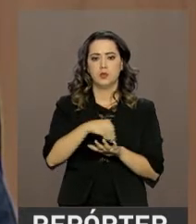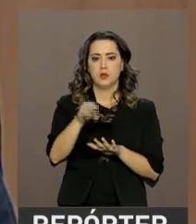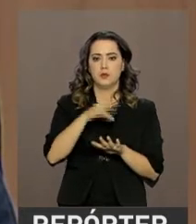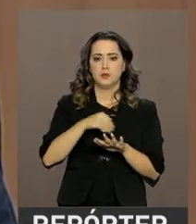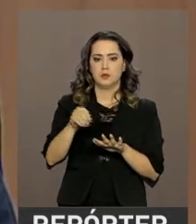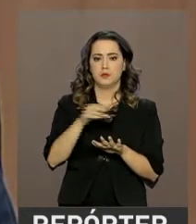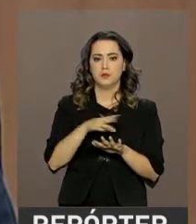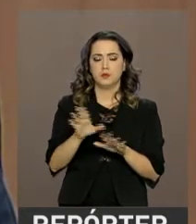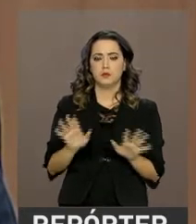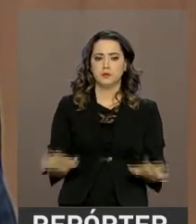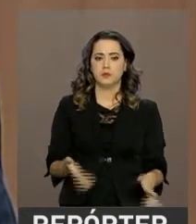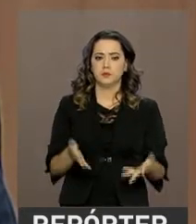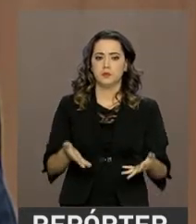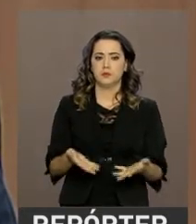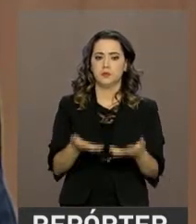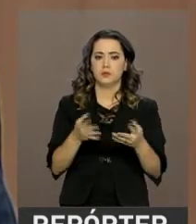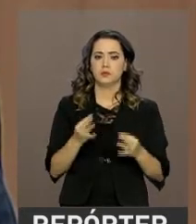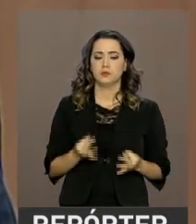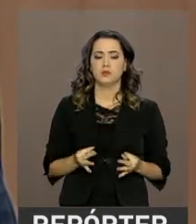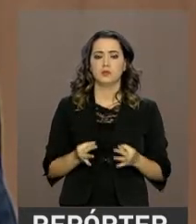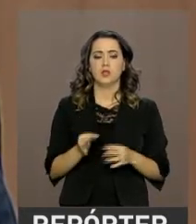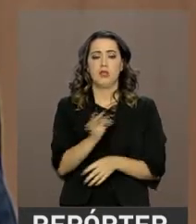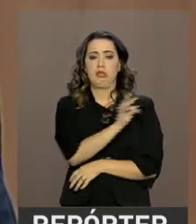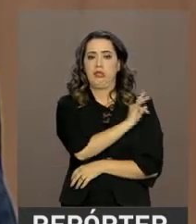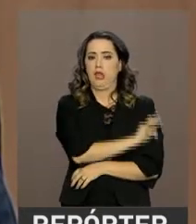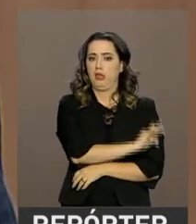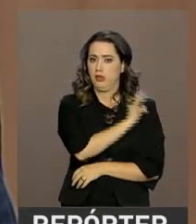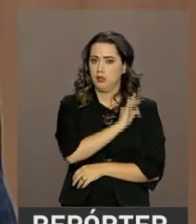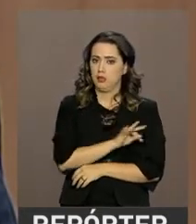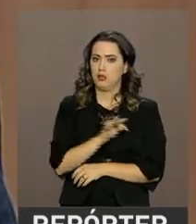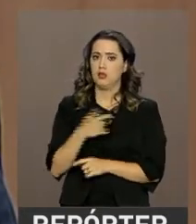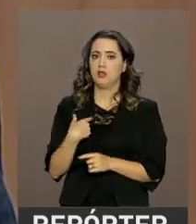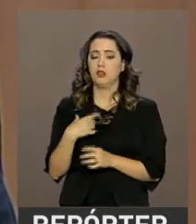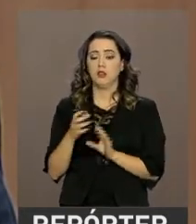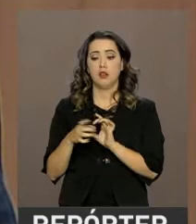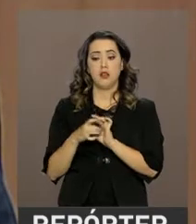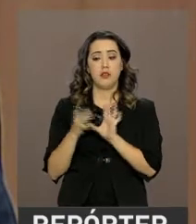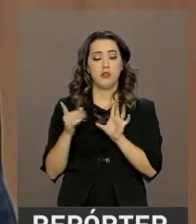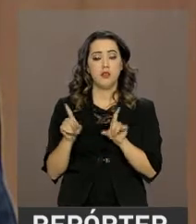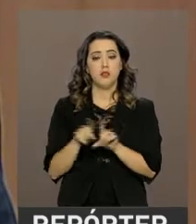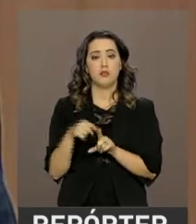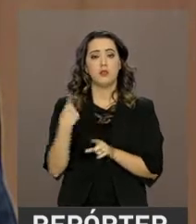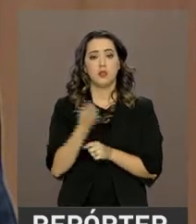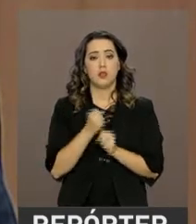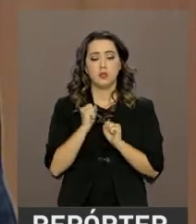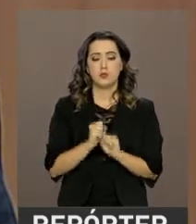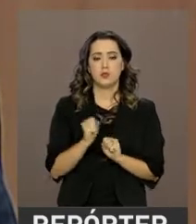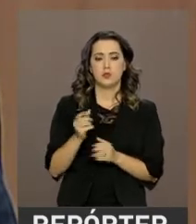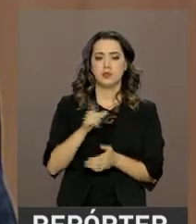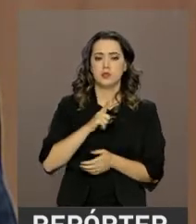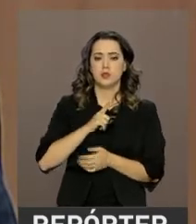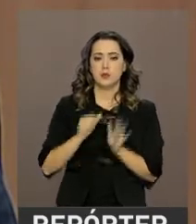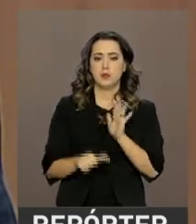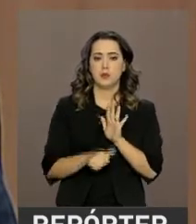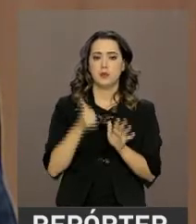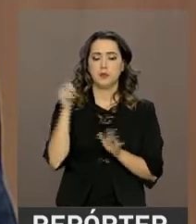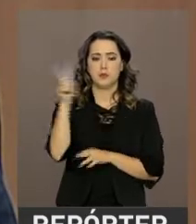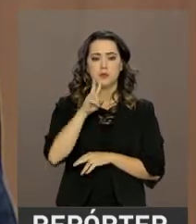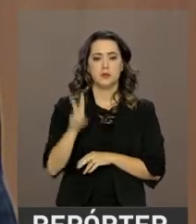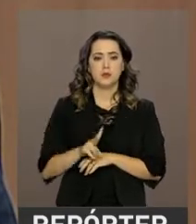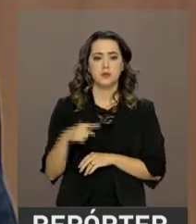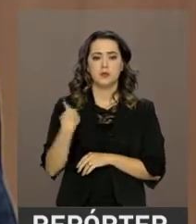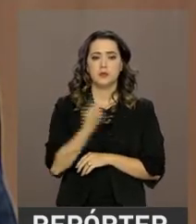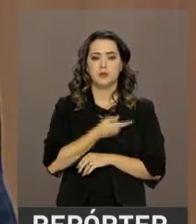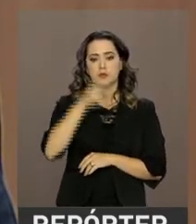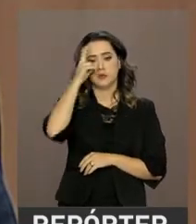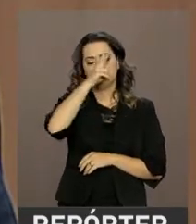informações sejam produzidas tecnicamente, consensualmente, e nós passamos a ter, pela primeira vez na